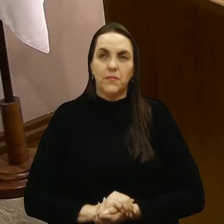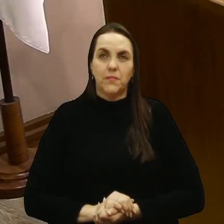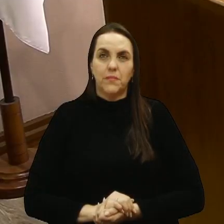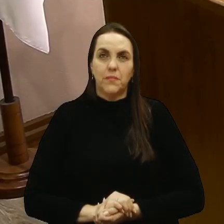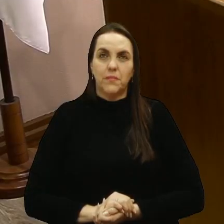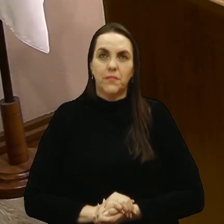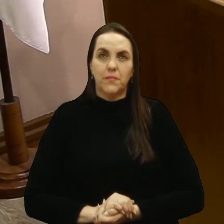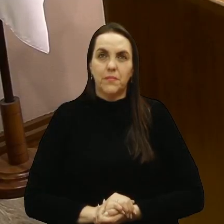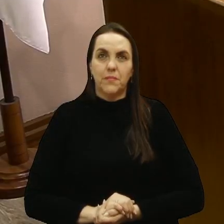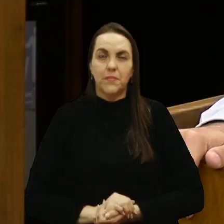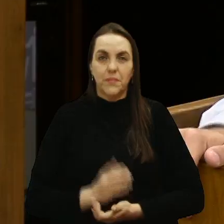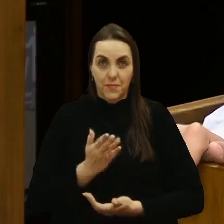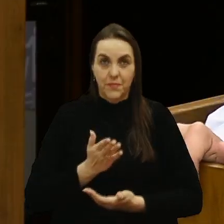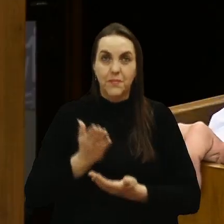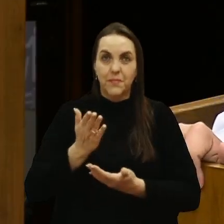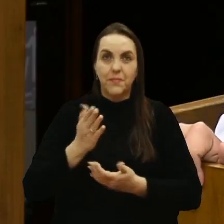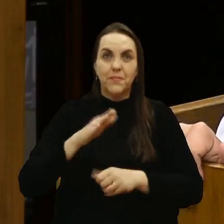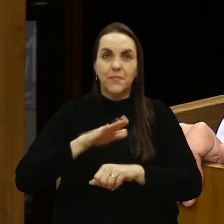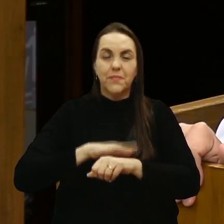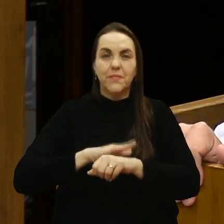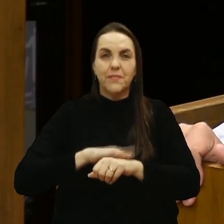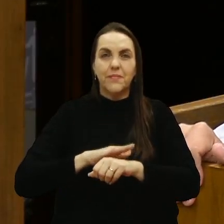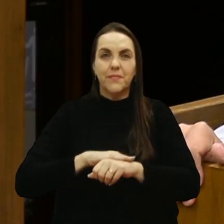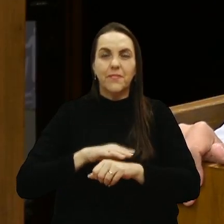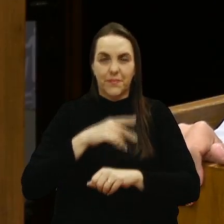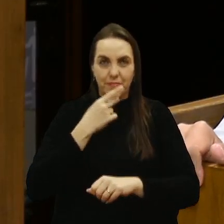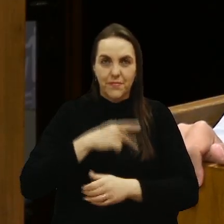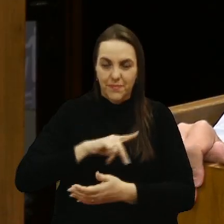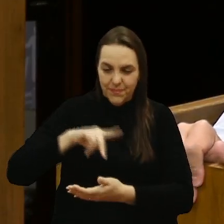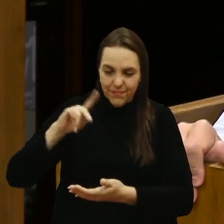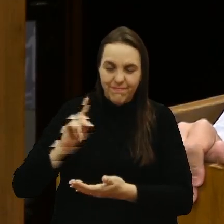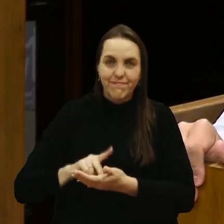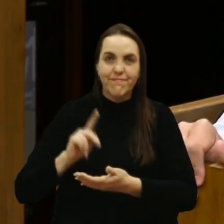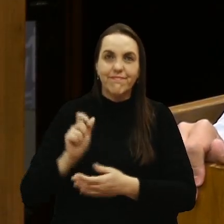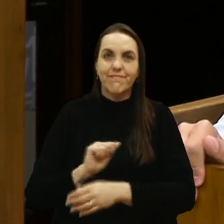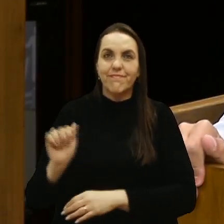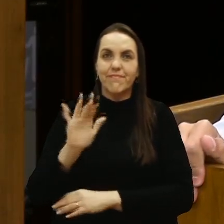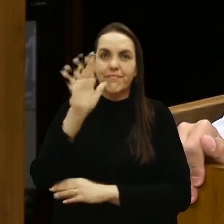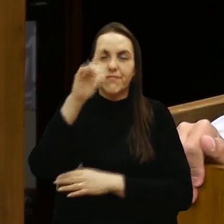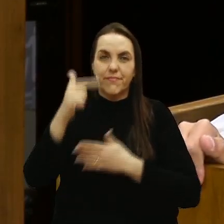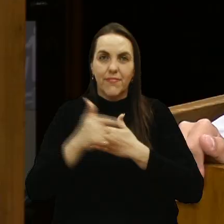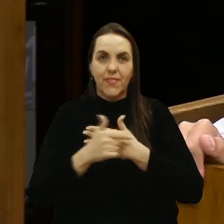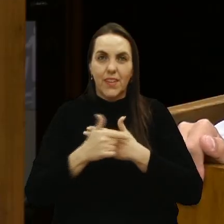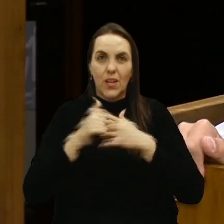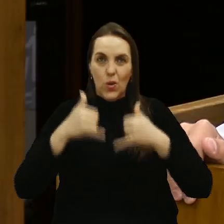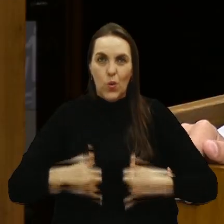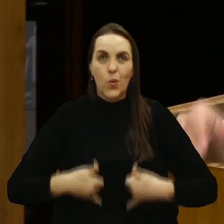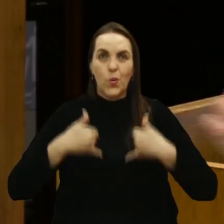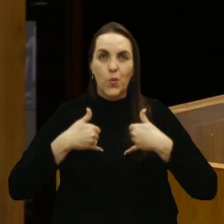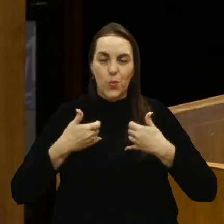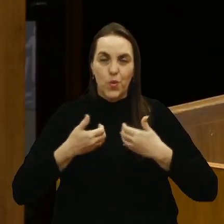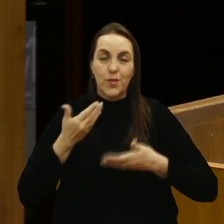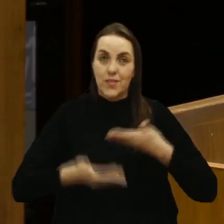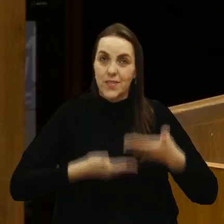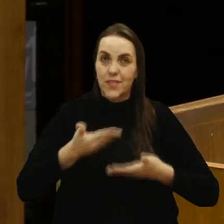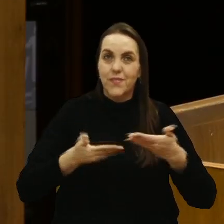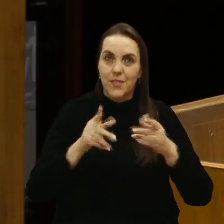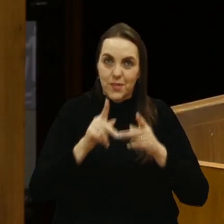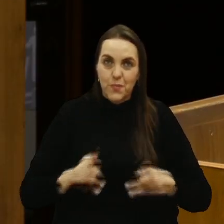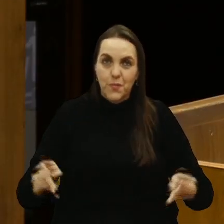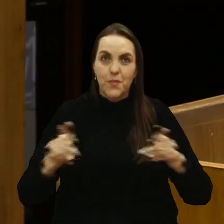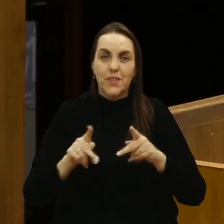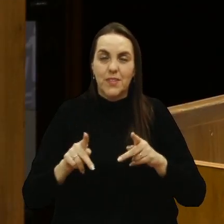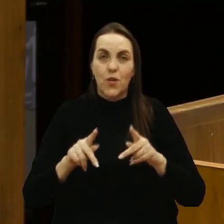Que este seja um momento para reafirmarmos o valor da nossa função e o orgulho de servir a população. O